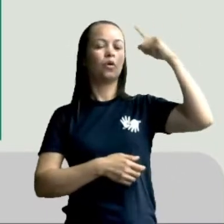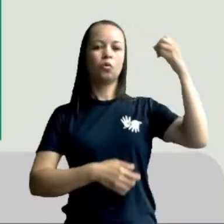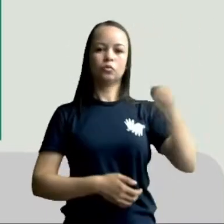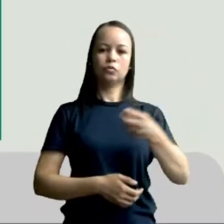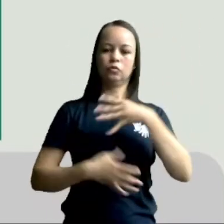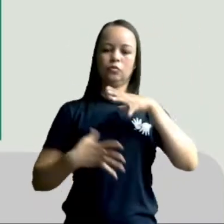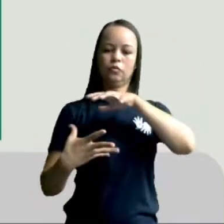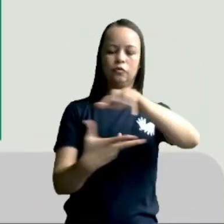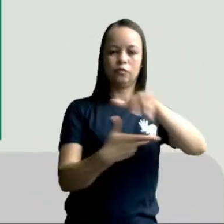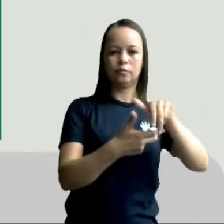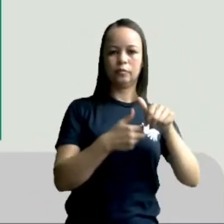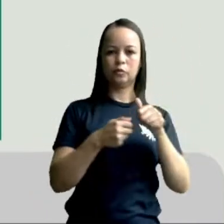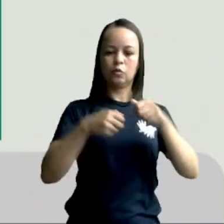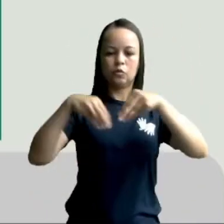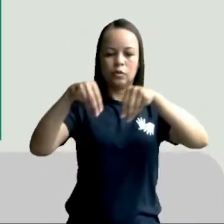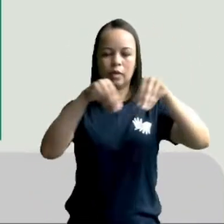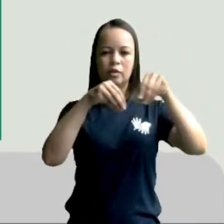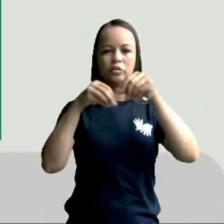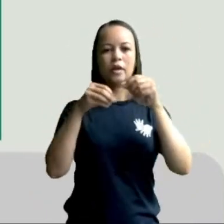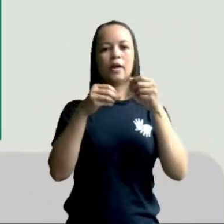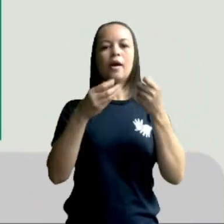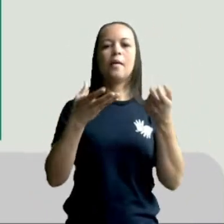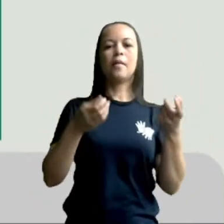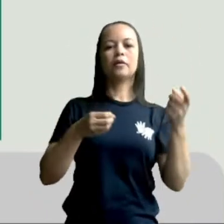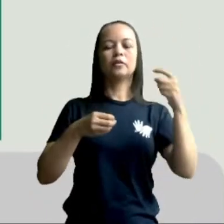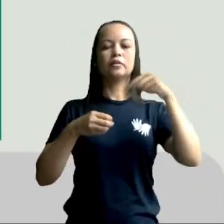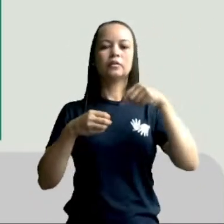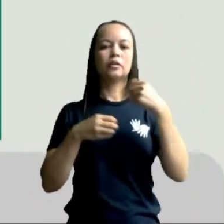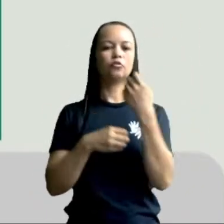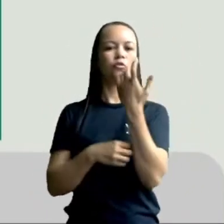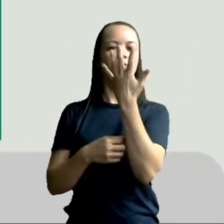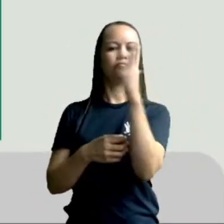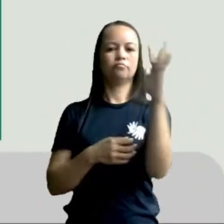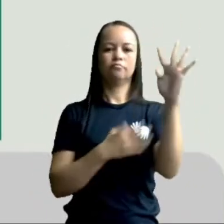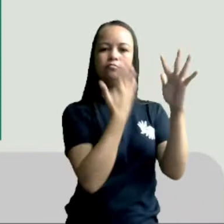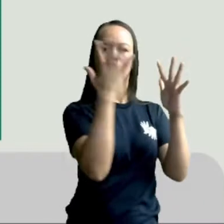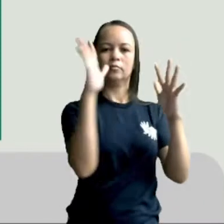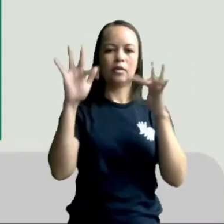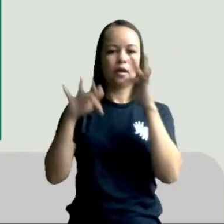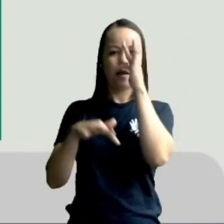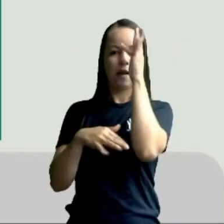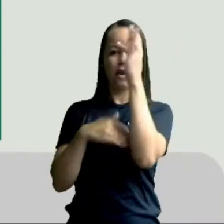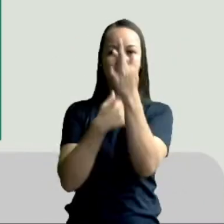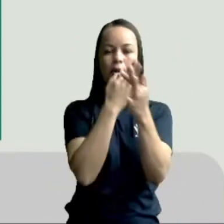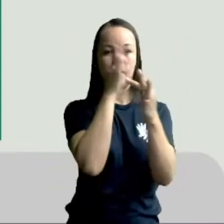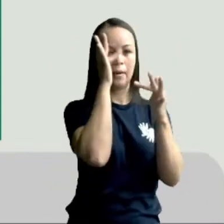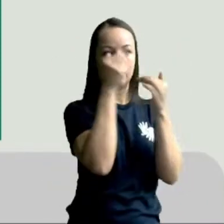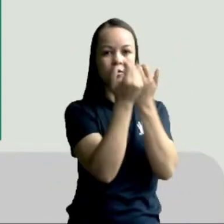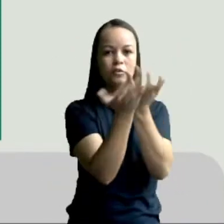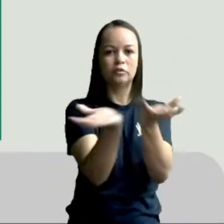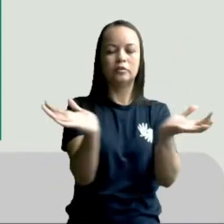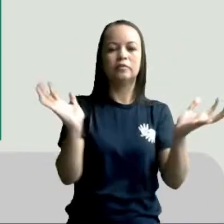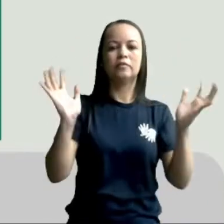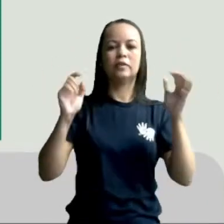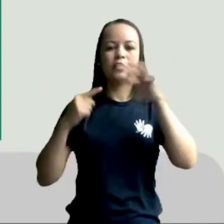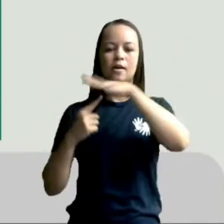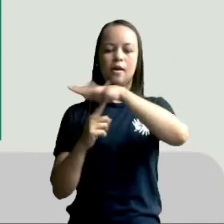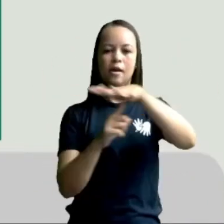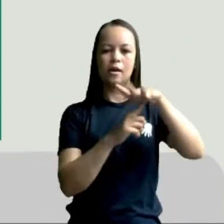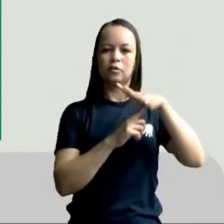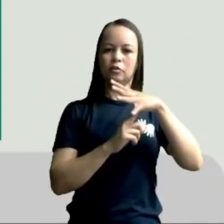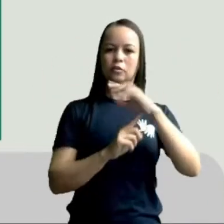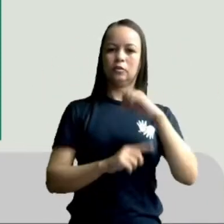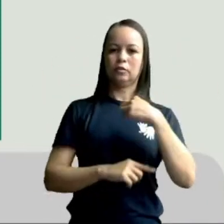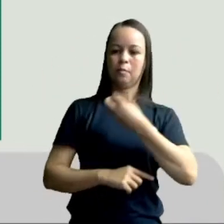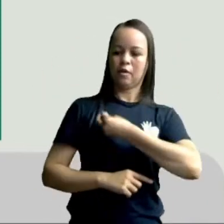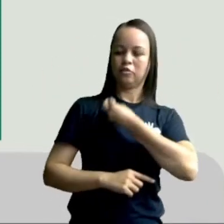mais garrida, teus risonhos lindos campos têm mais flores, nossos bosques têm mais vida, nossa vida no teu